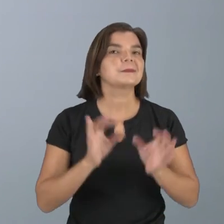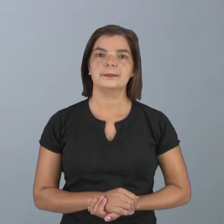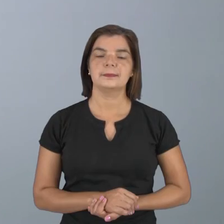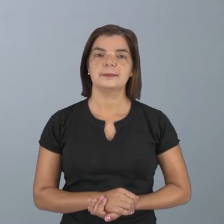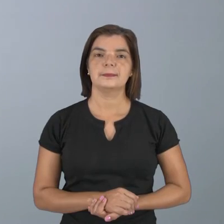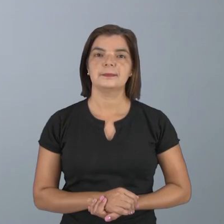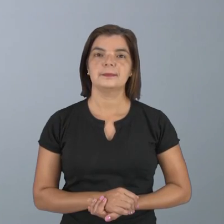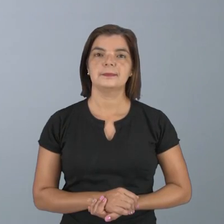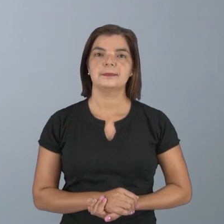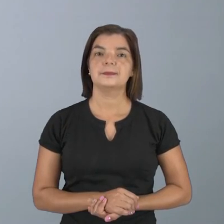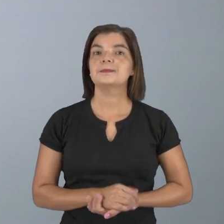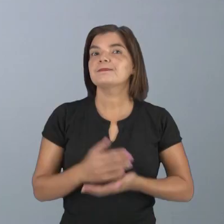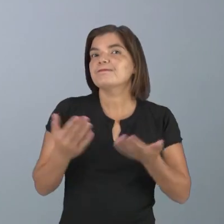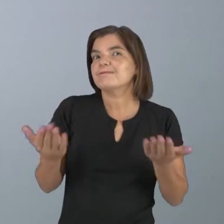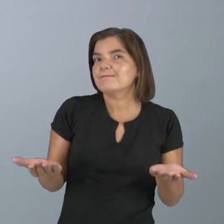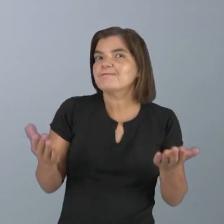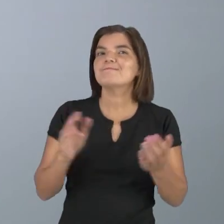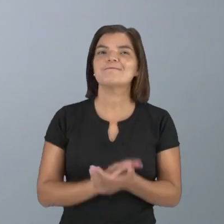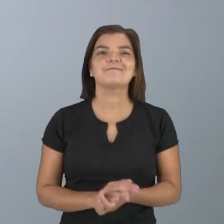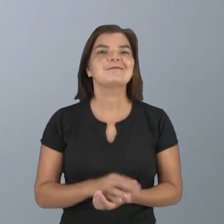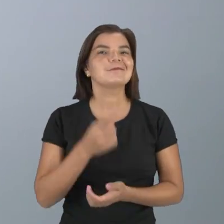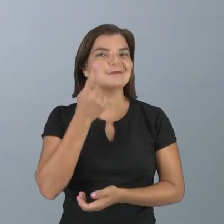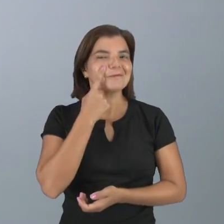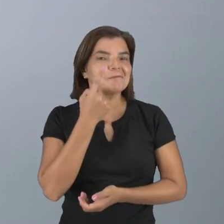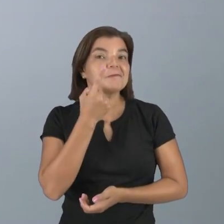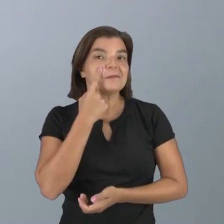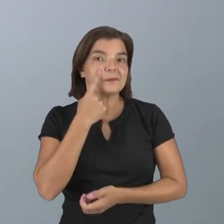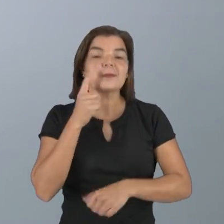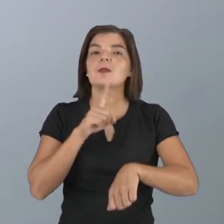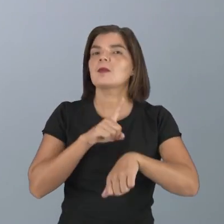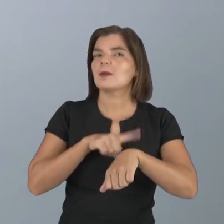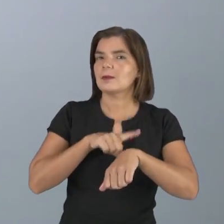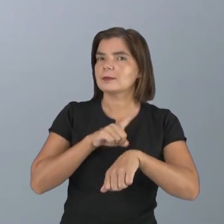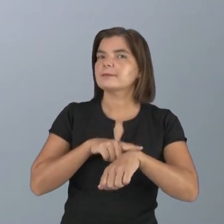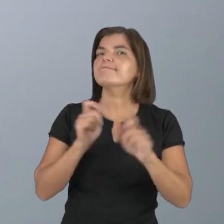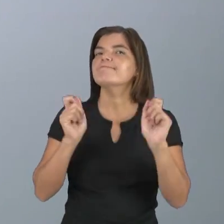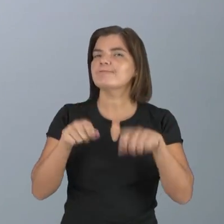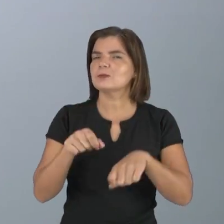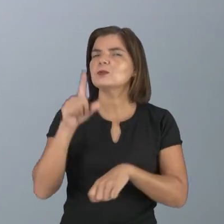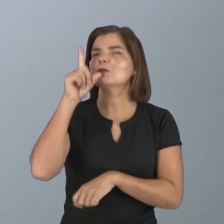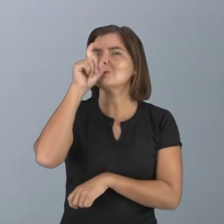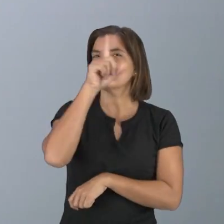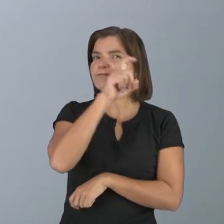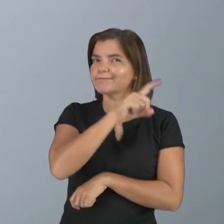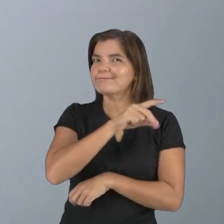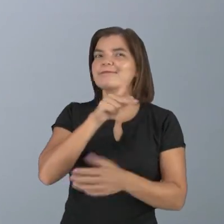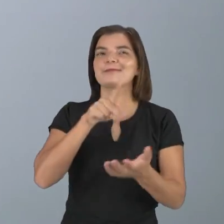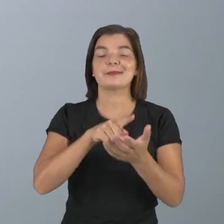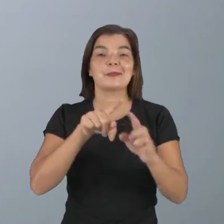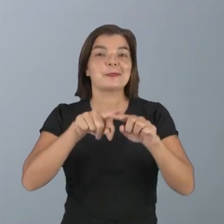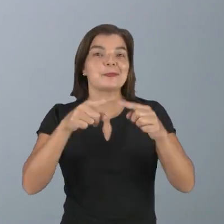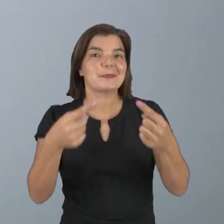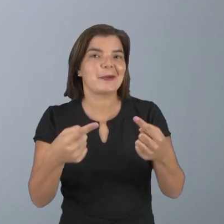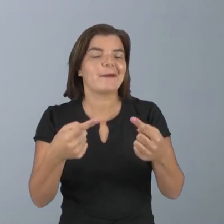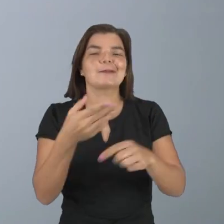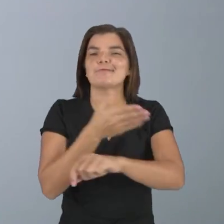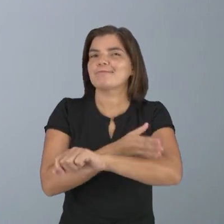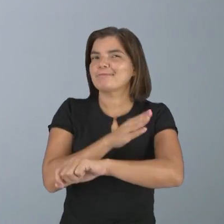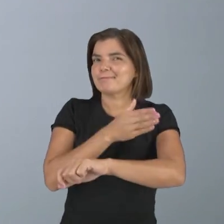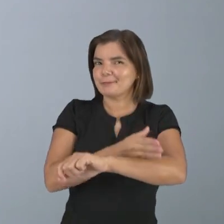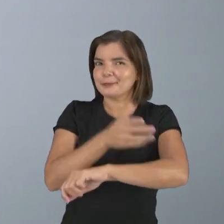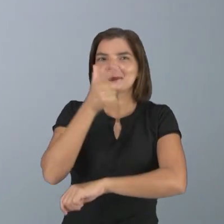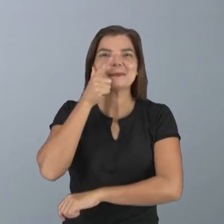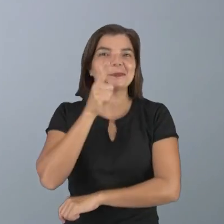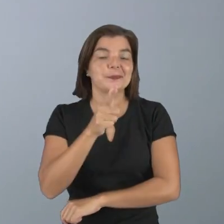certo? Pois é, pessoal. Então você viu aí que as horas elas podem ser um pouquinho complicadas, porém nada que a prática